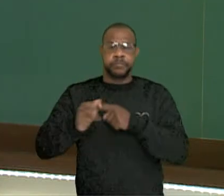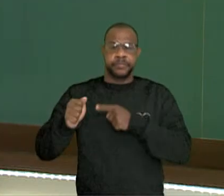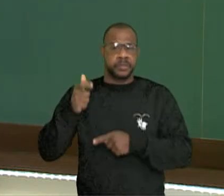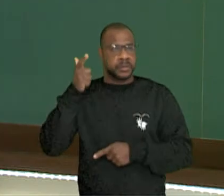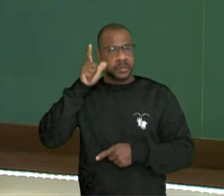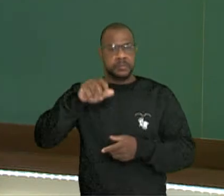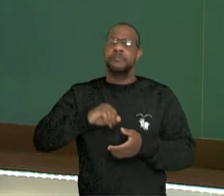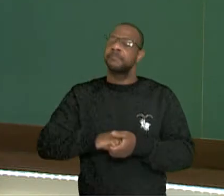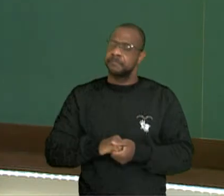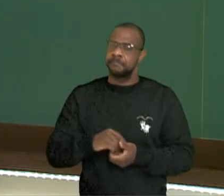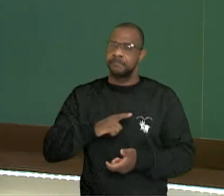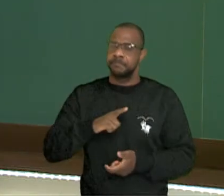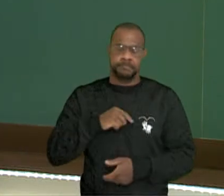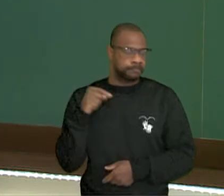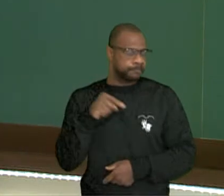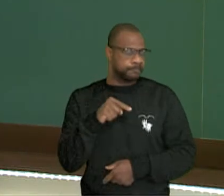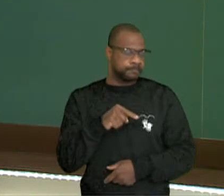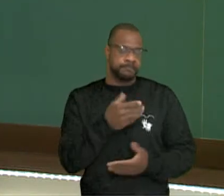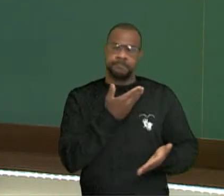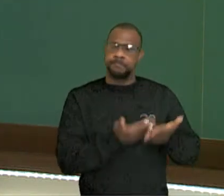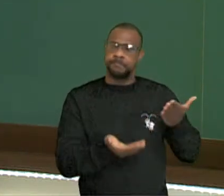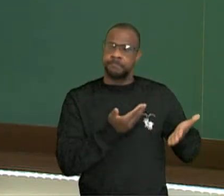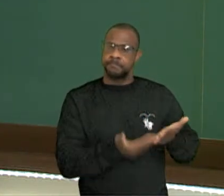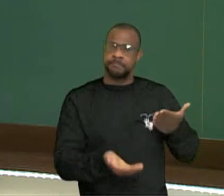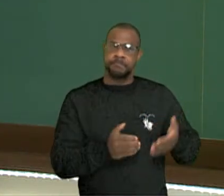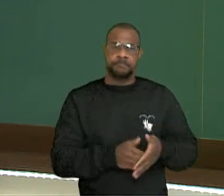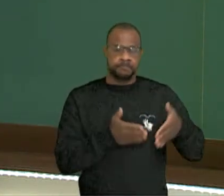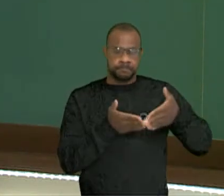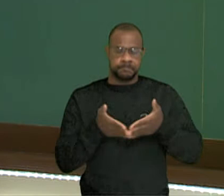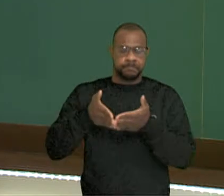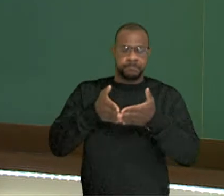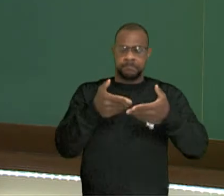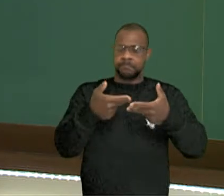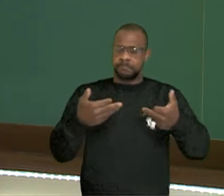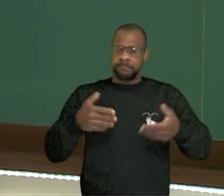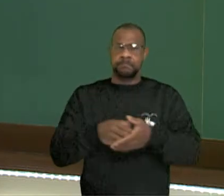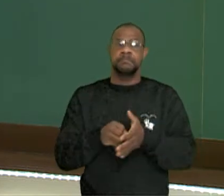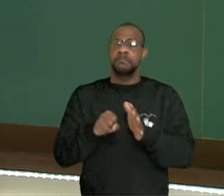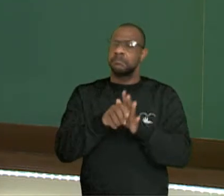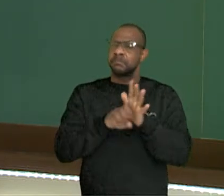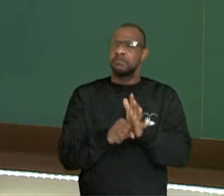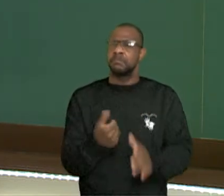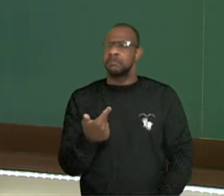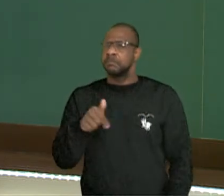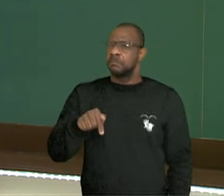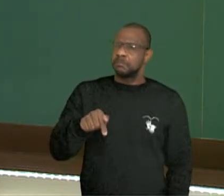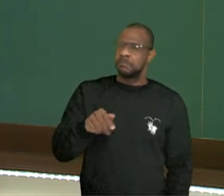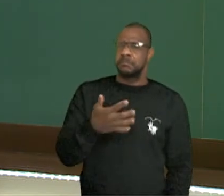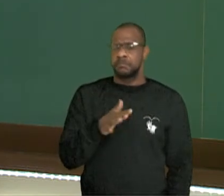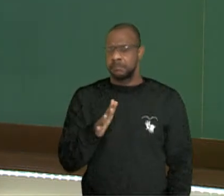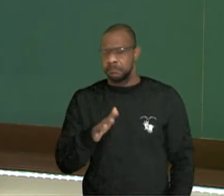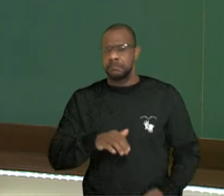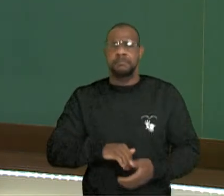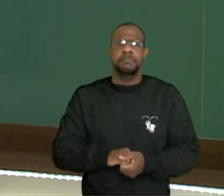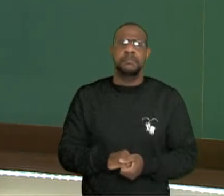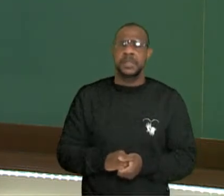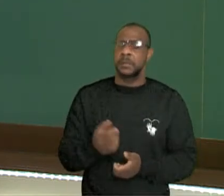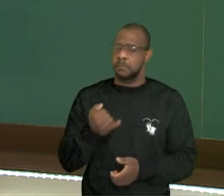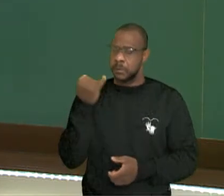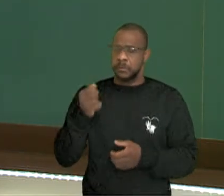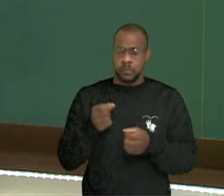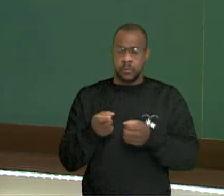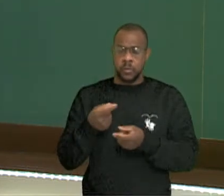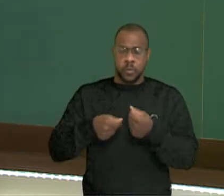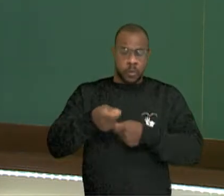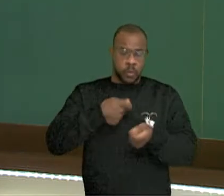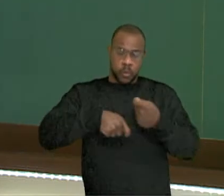na navegabilidade, nas rotas comerciais do século XVII. Olha a importância aí do comércio se relacionando